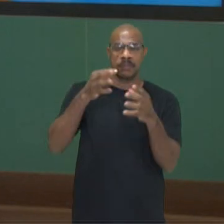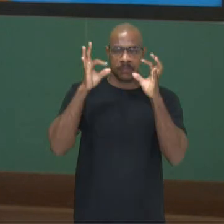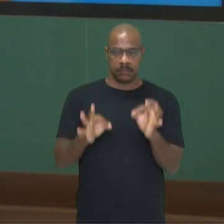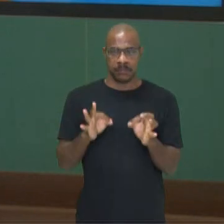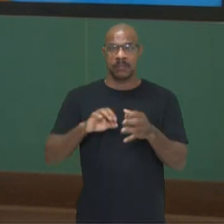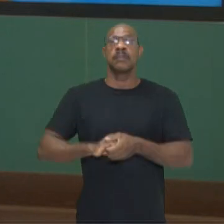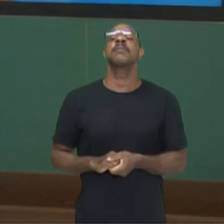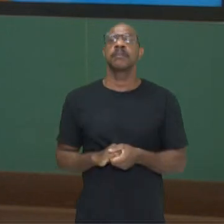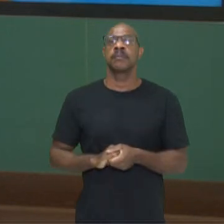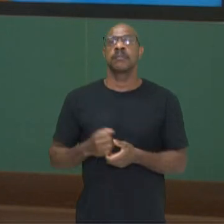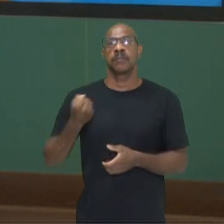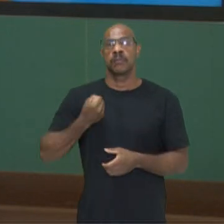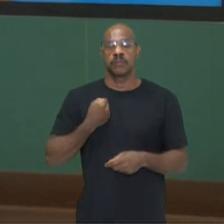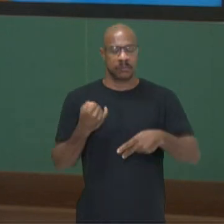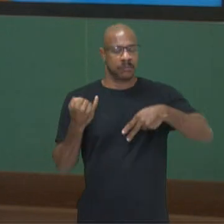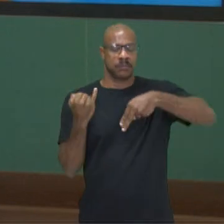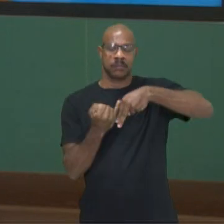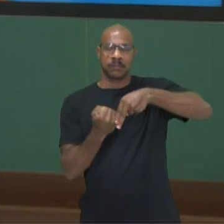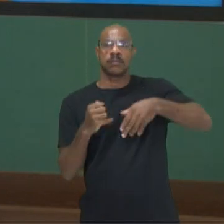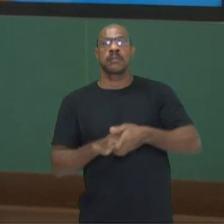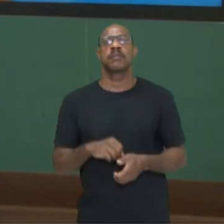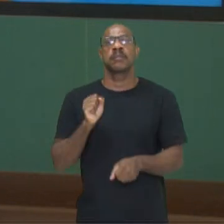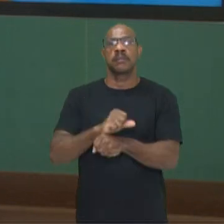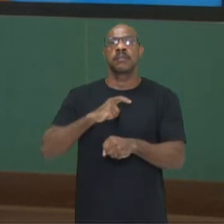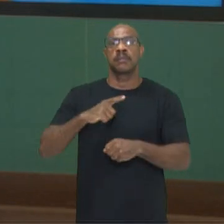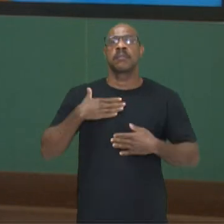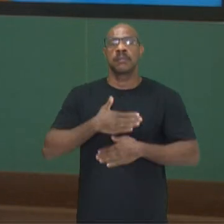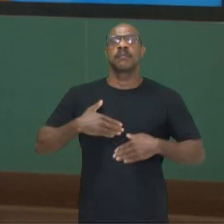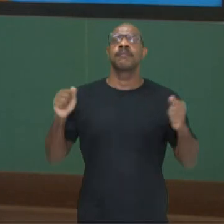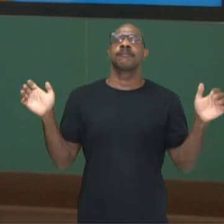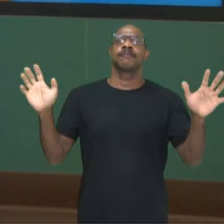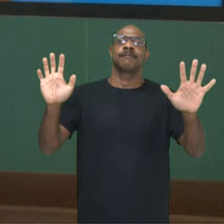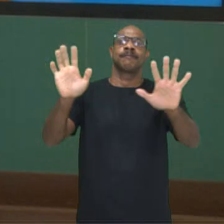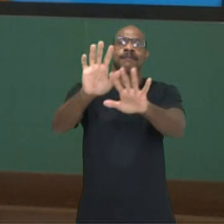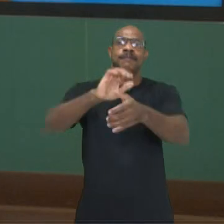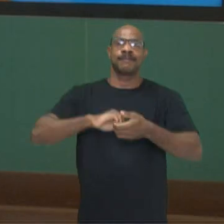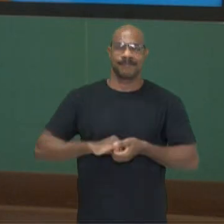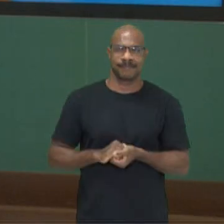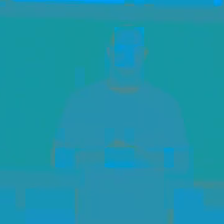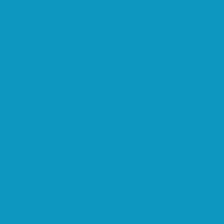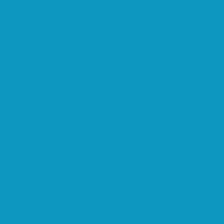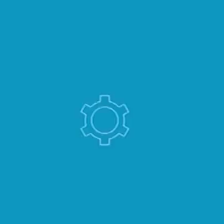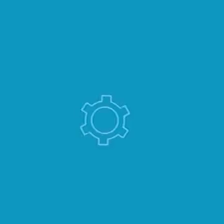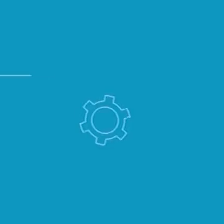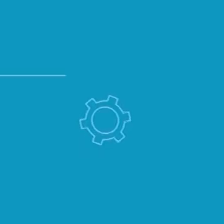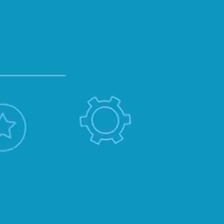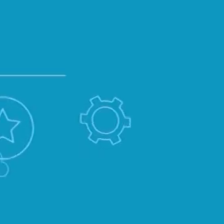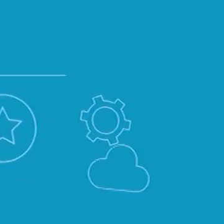exata dos números inteiros. Eu espero que vocês tenham gostado e até breve!